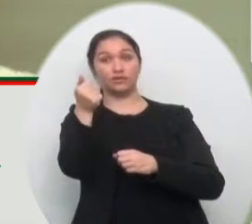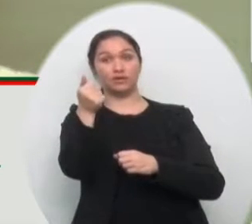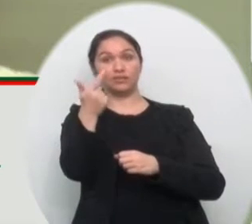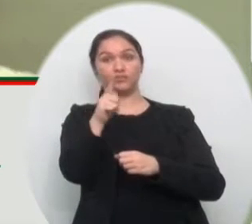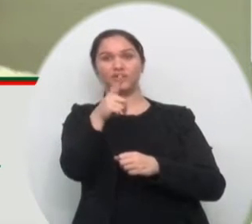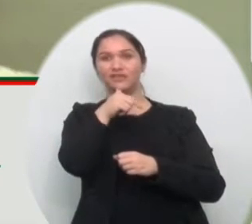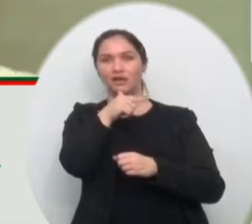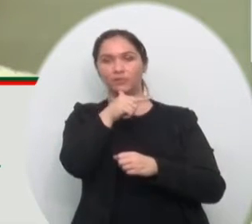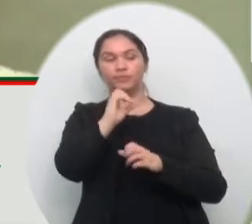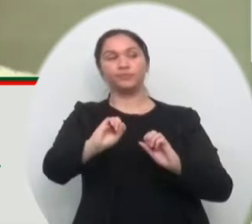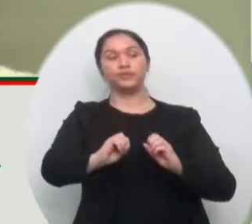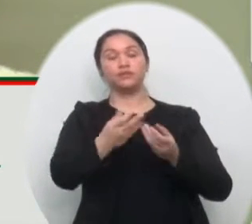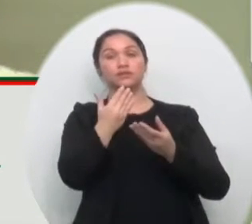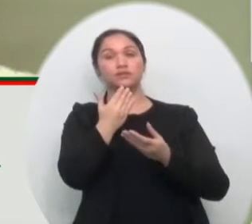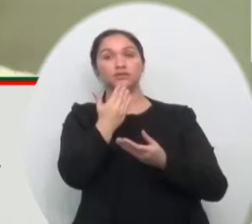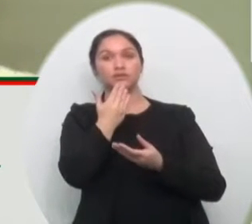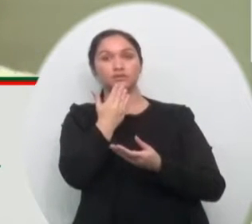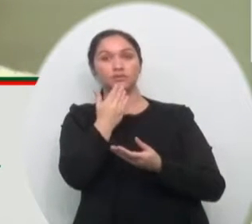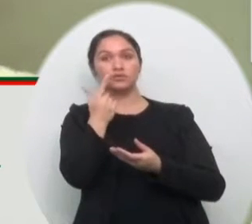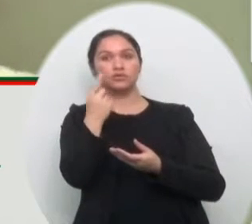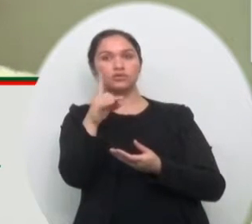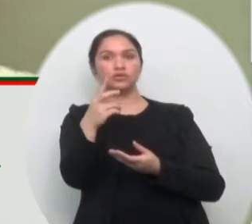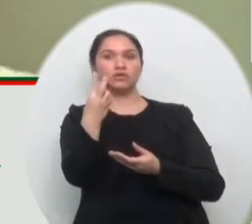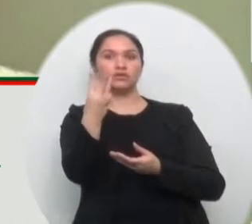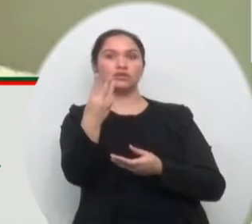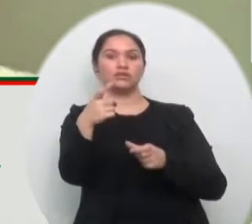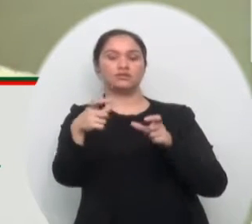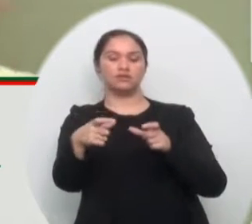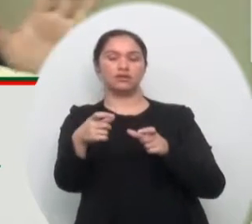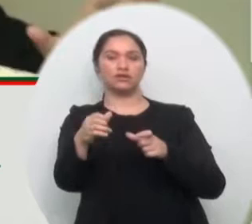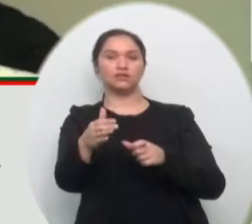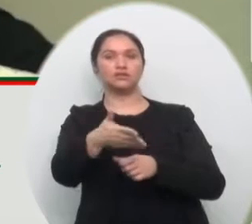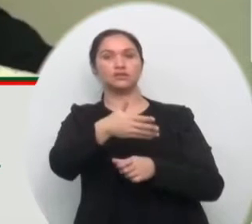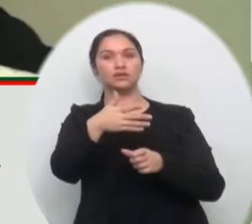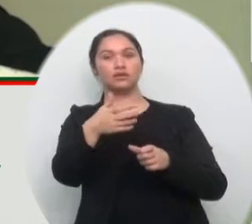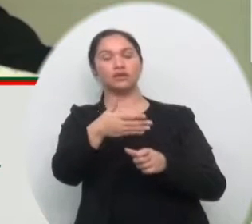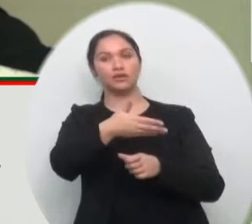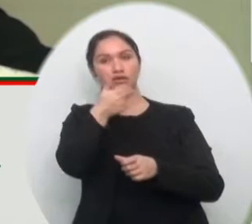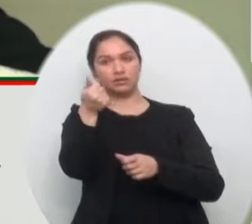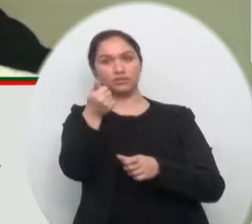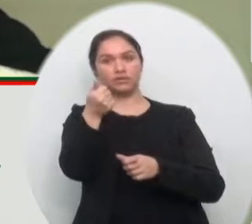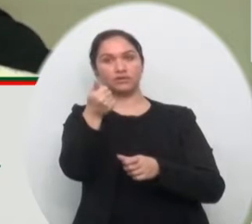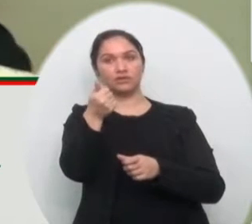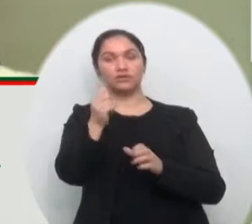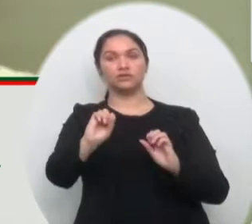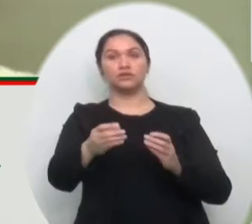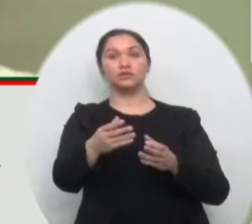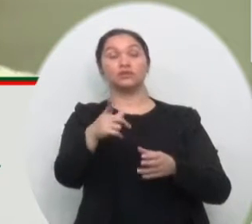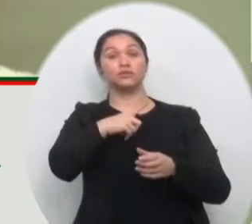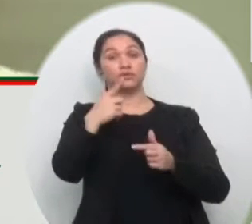Então não tem como, certo? Tem que se resolver esse problema, melhorado